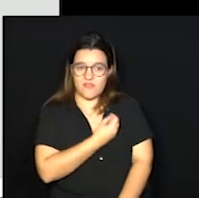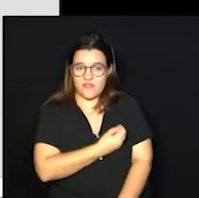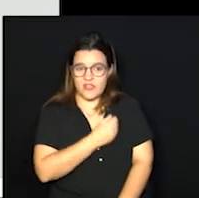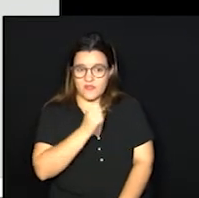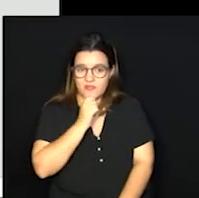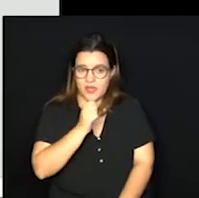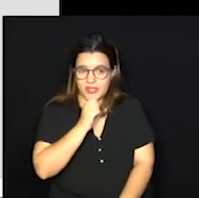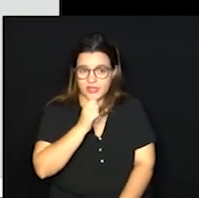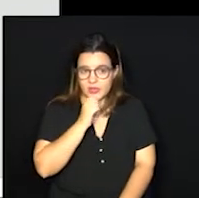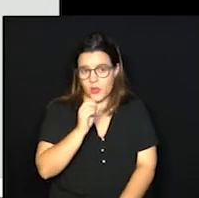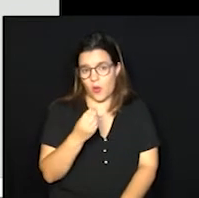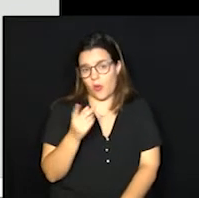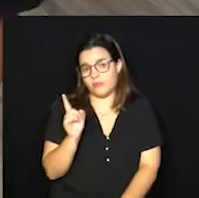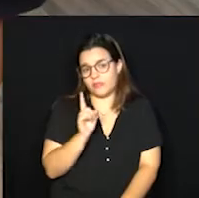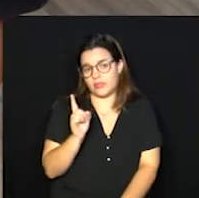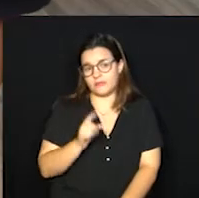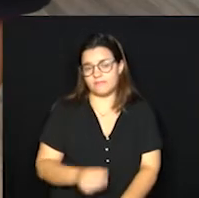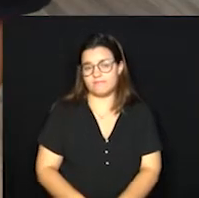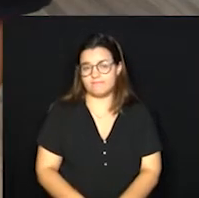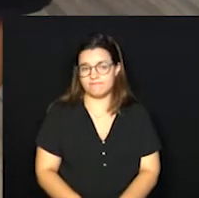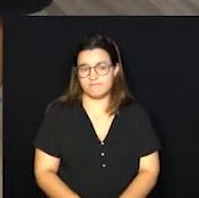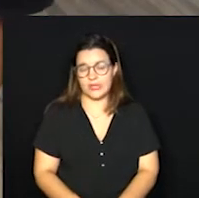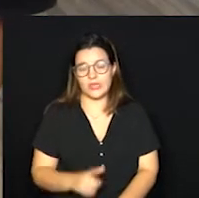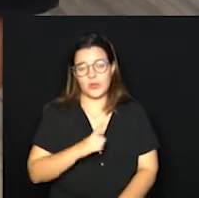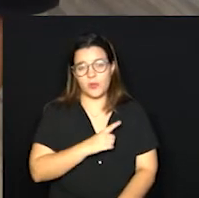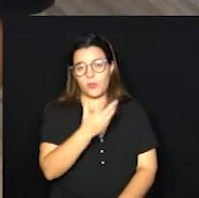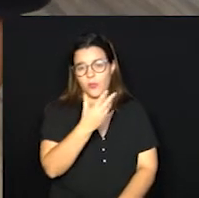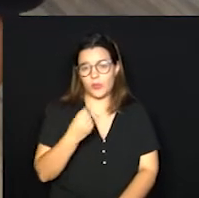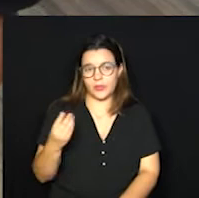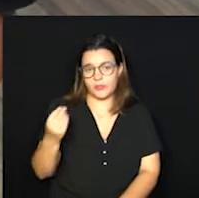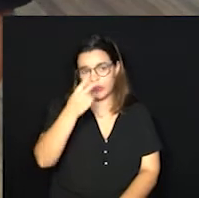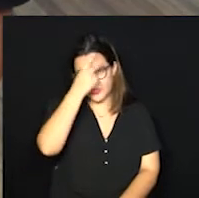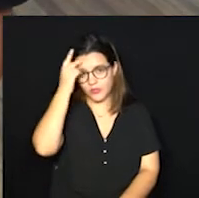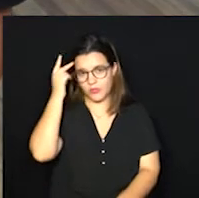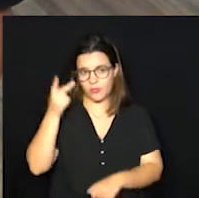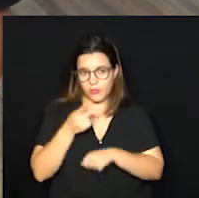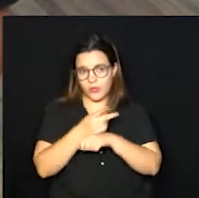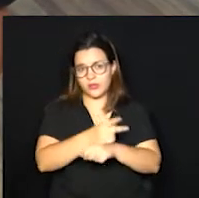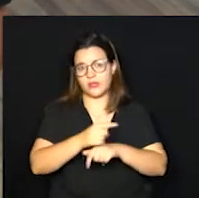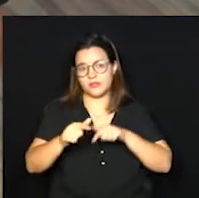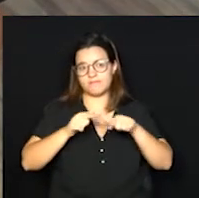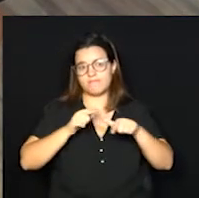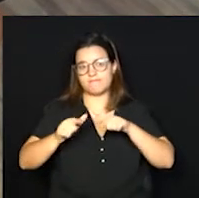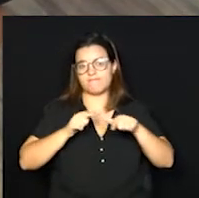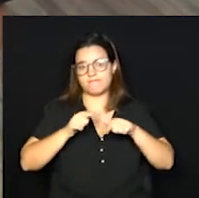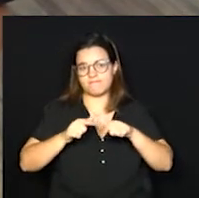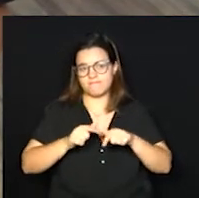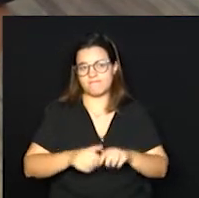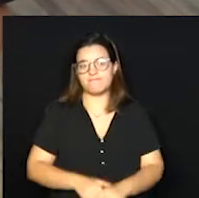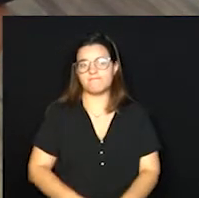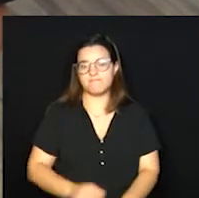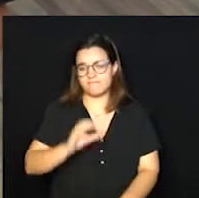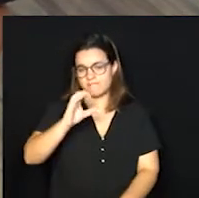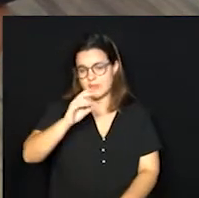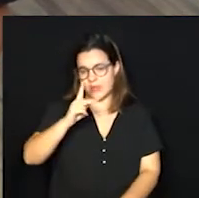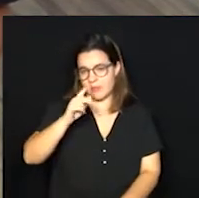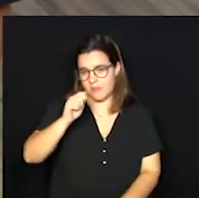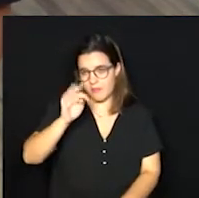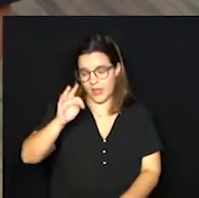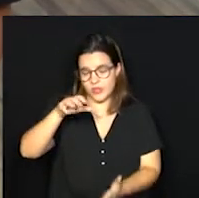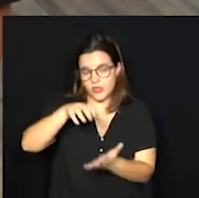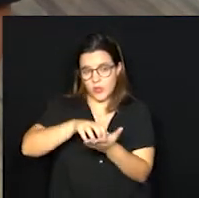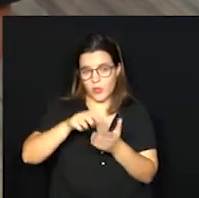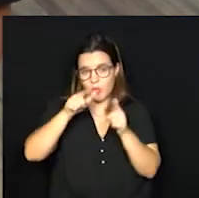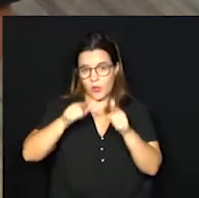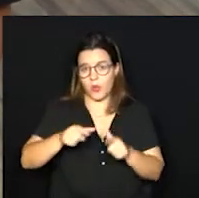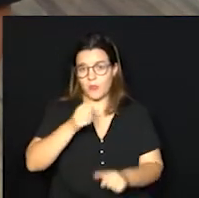disponível ou não. Exatamente. A gente sabe que tem muitas pessoas procurando emprego, então o CEPAT é um ótimo canal, mas precisa ficar